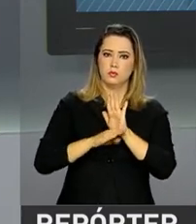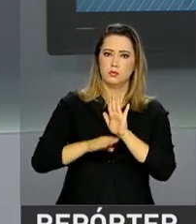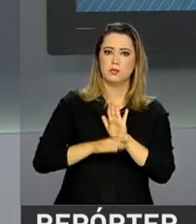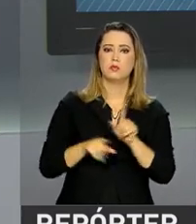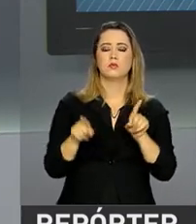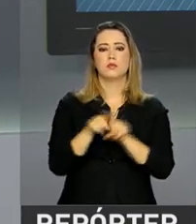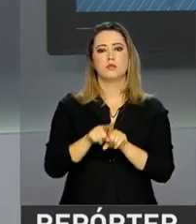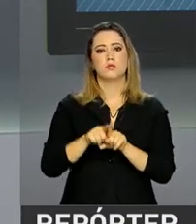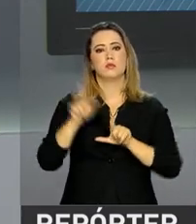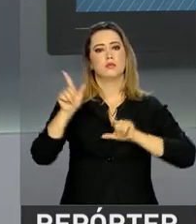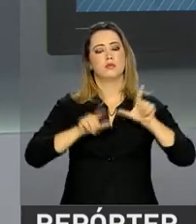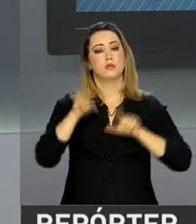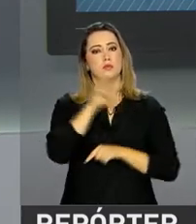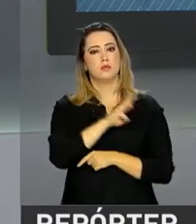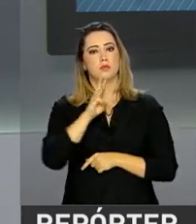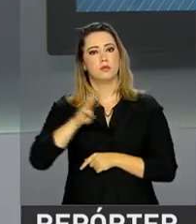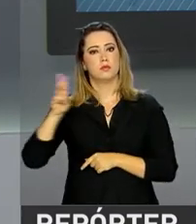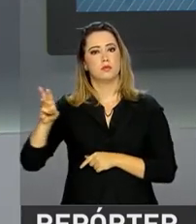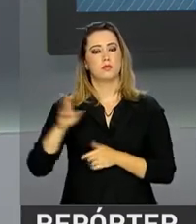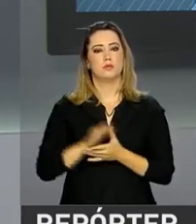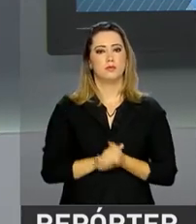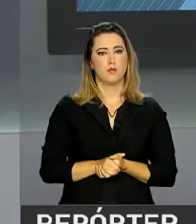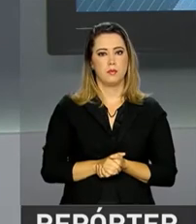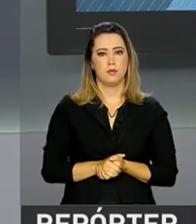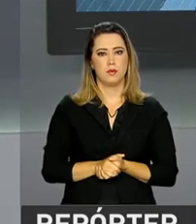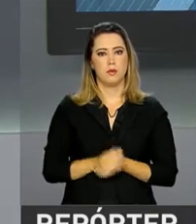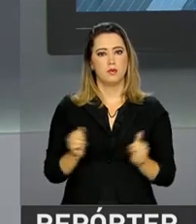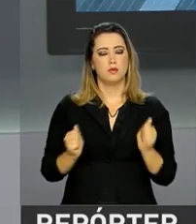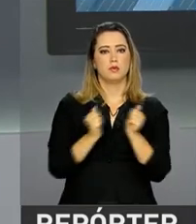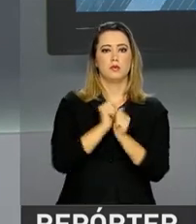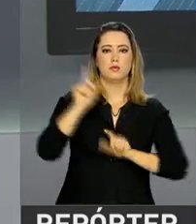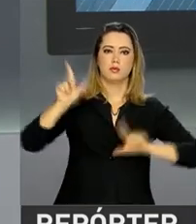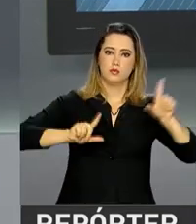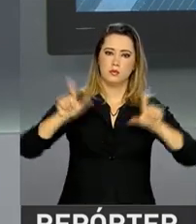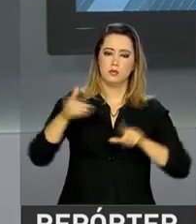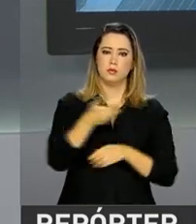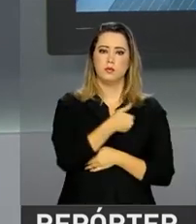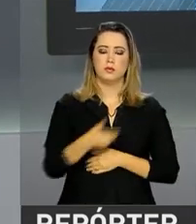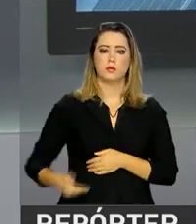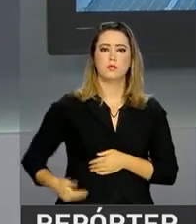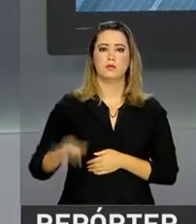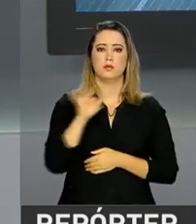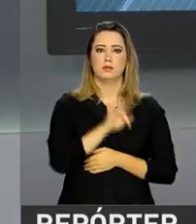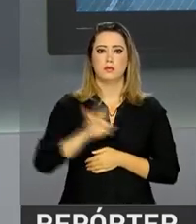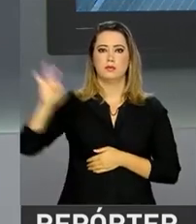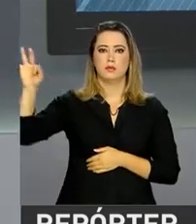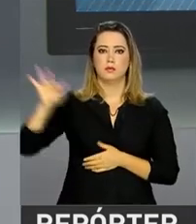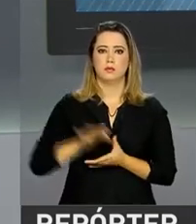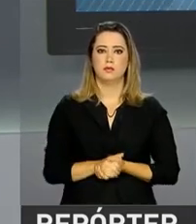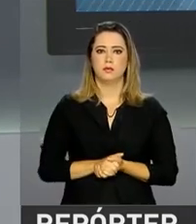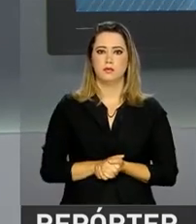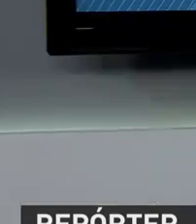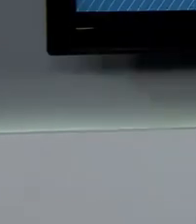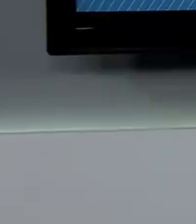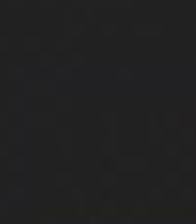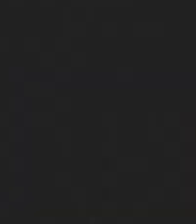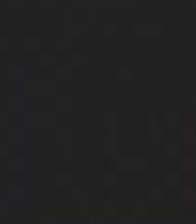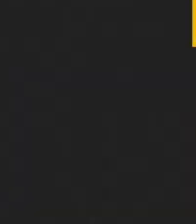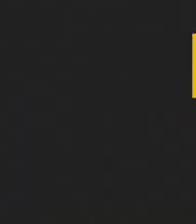toda nossa programação também está na página da nbr na internet continue com a gente na nbr a tv do governo federal